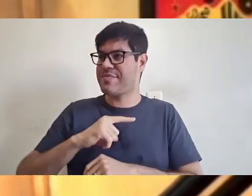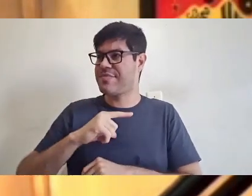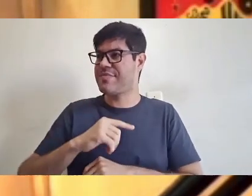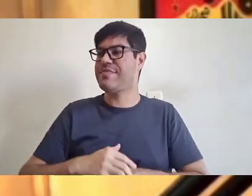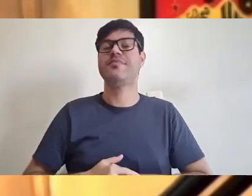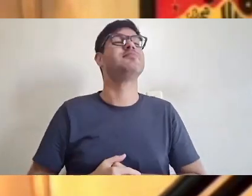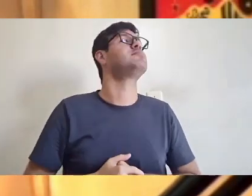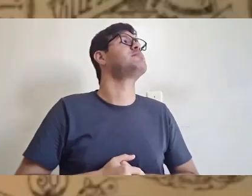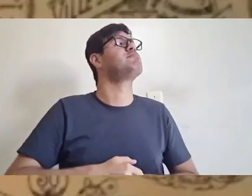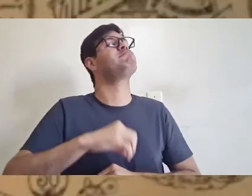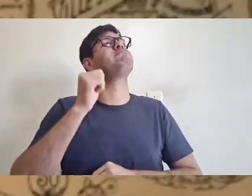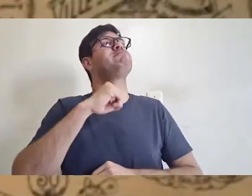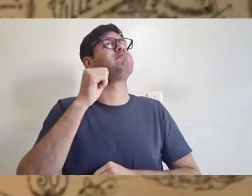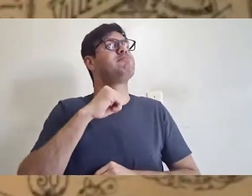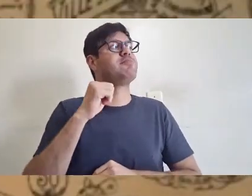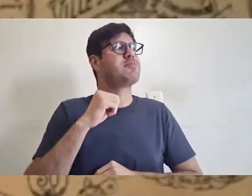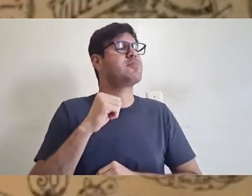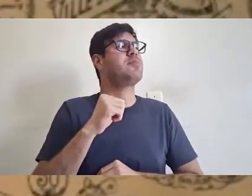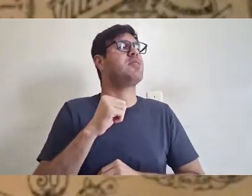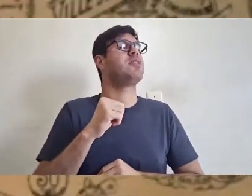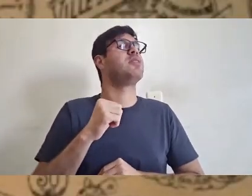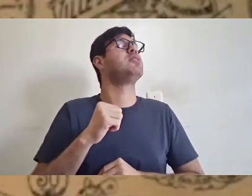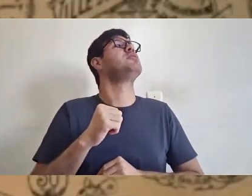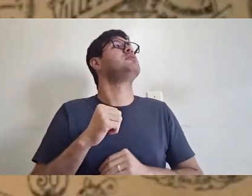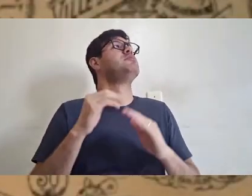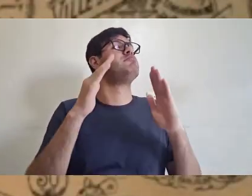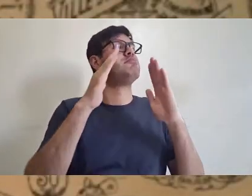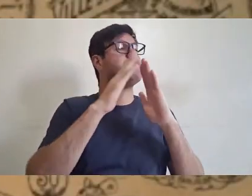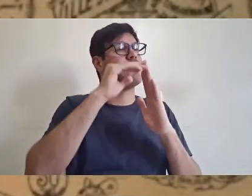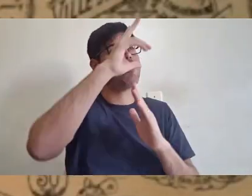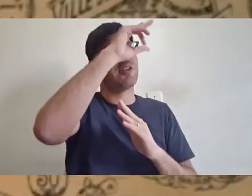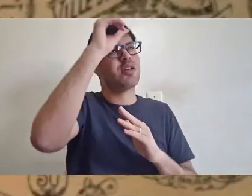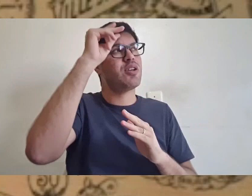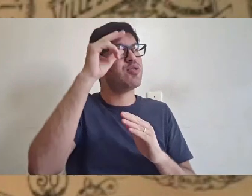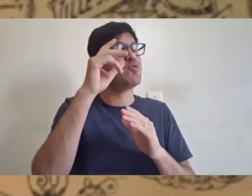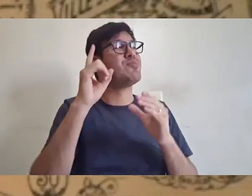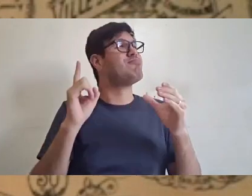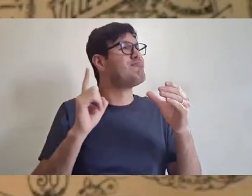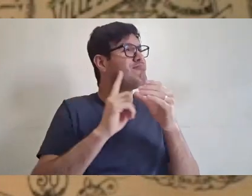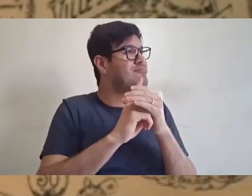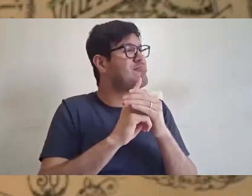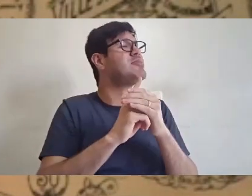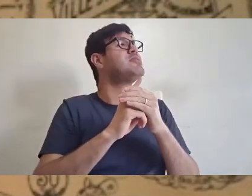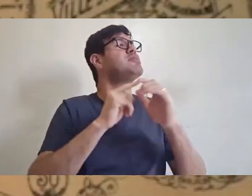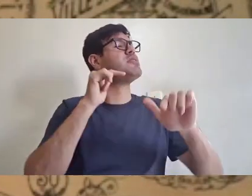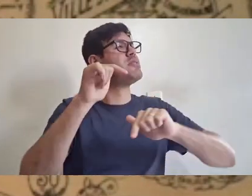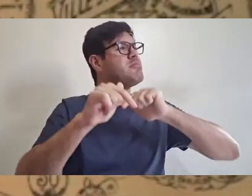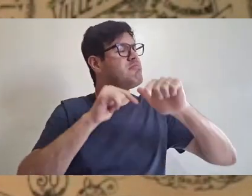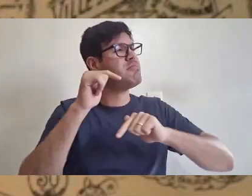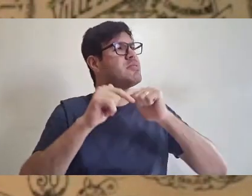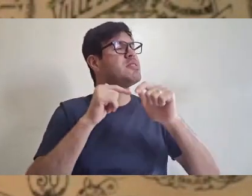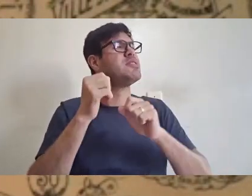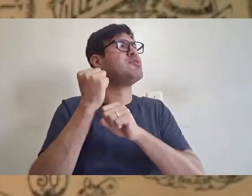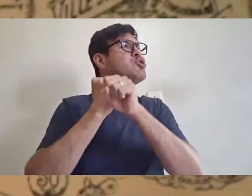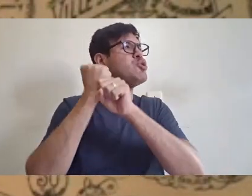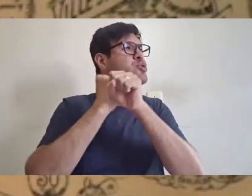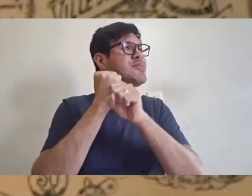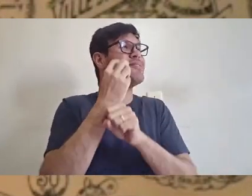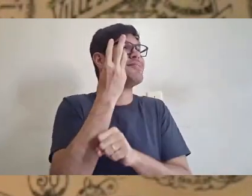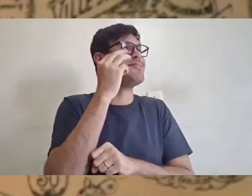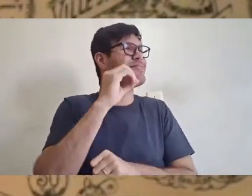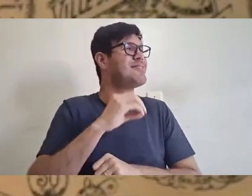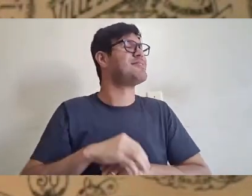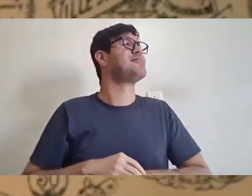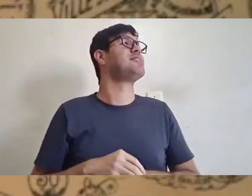Exatamente. Eu fiz toda a minha carreira no Serviço Público Municipal, né? Junto à Prefeitura. Eu trabalhei na Prefeitura 30 anos